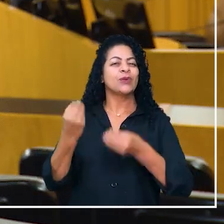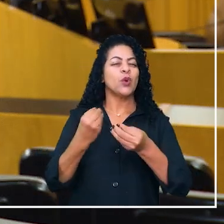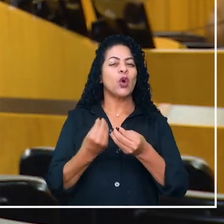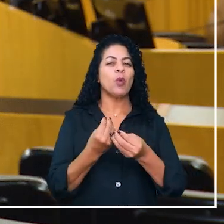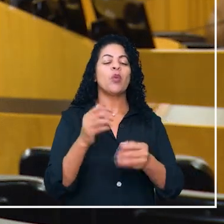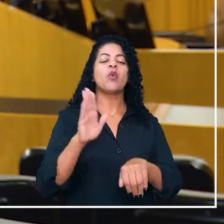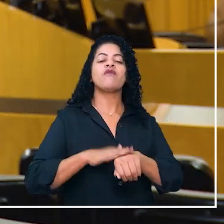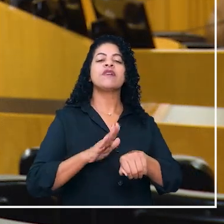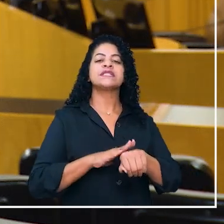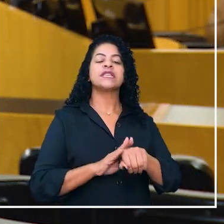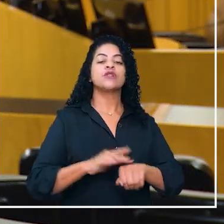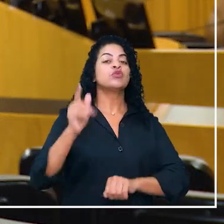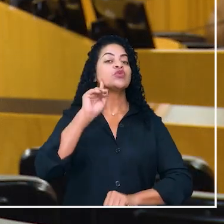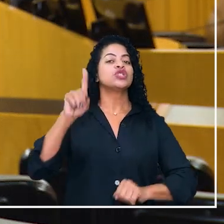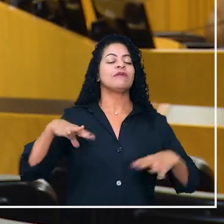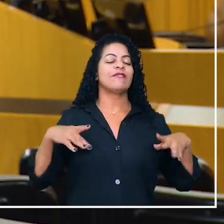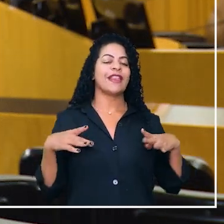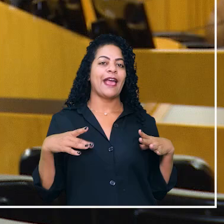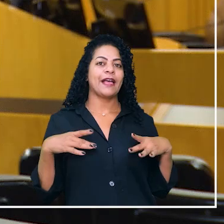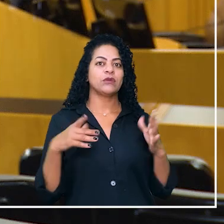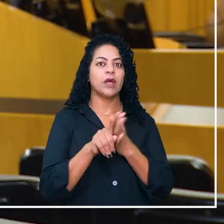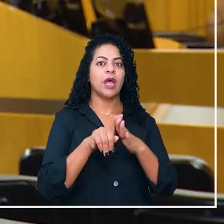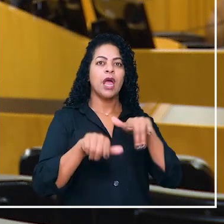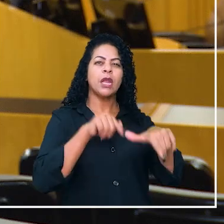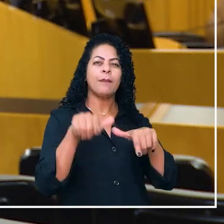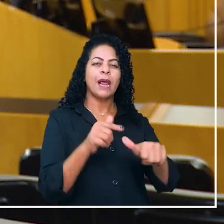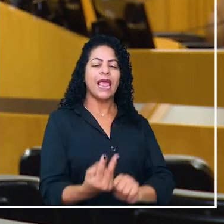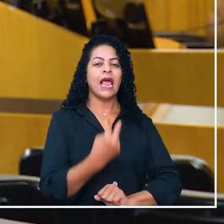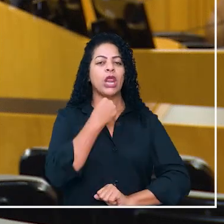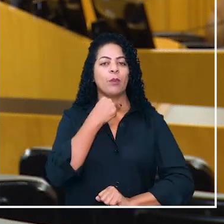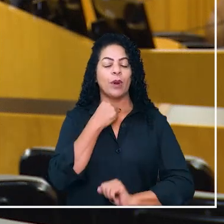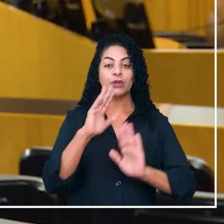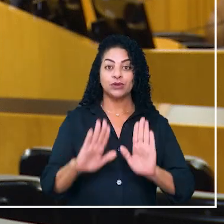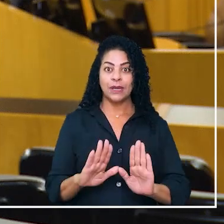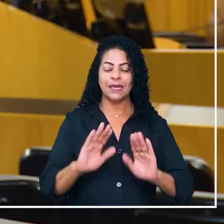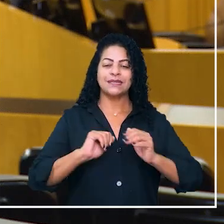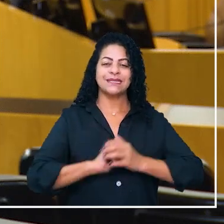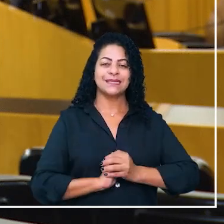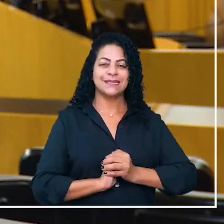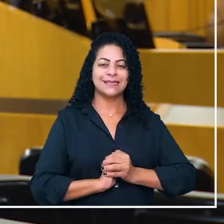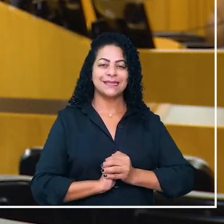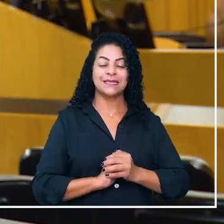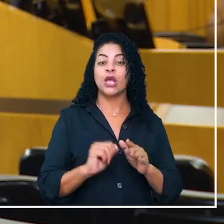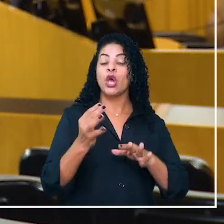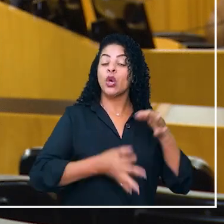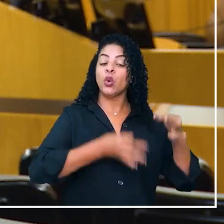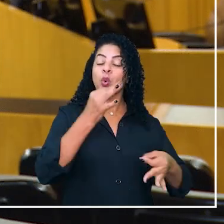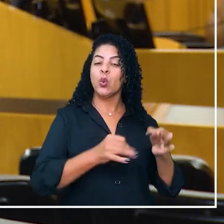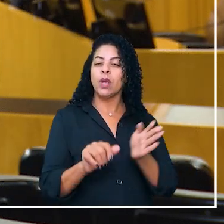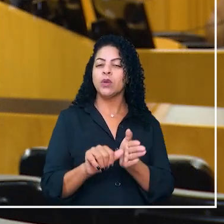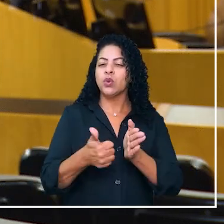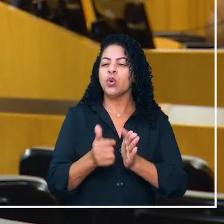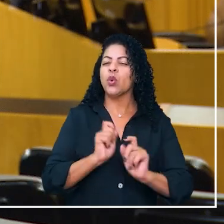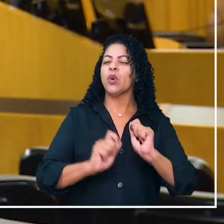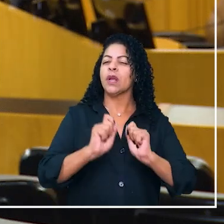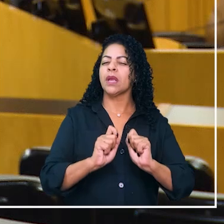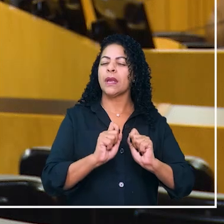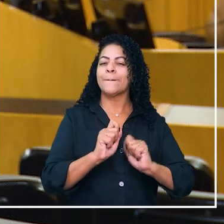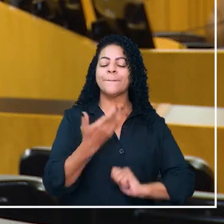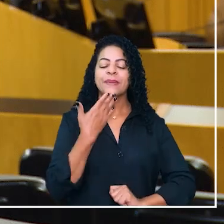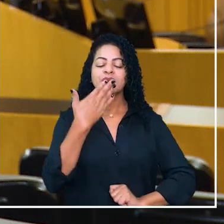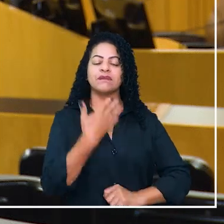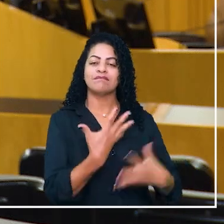cumprissem expediente em 7 de setembro, feriado nacional da Independência do Brasil. O juízo de 1º grau